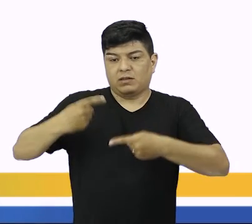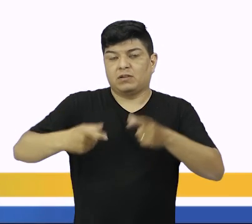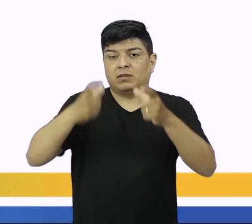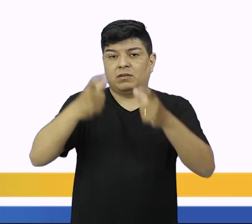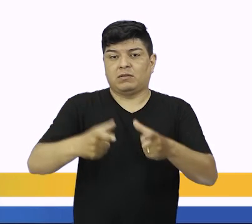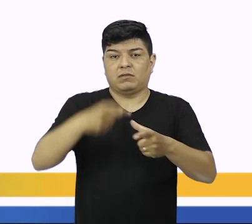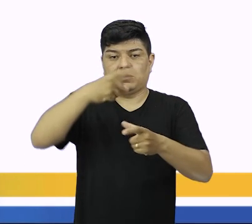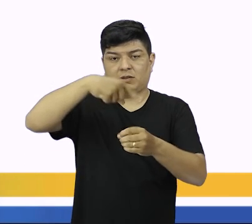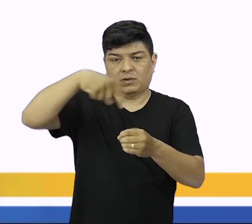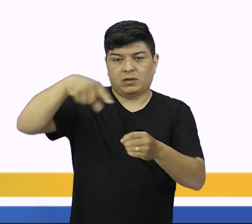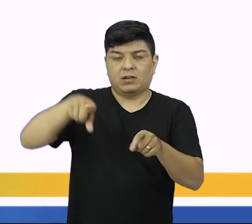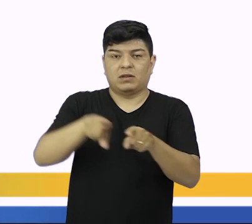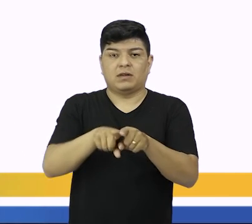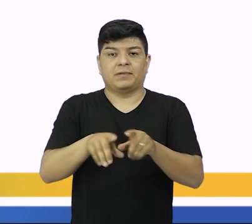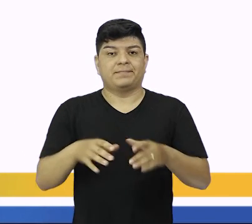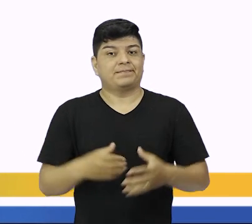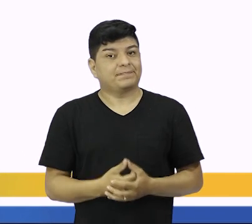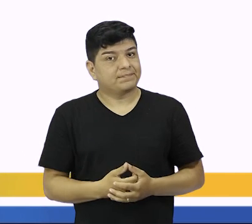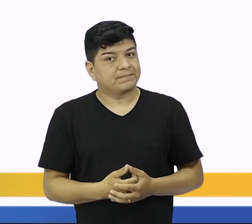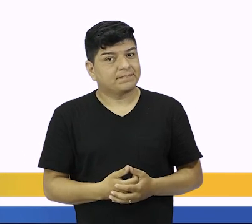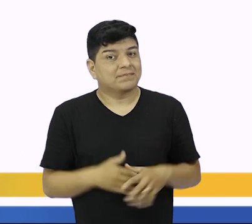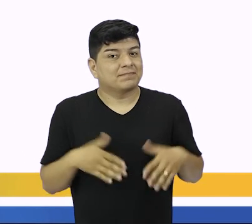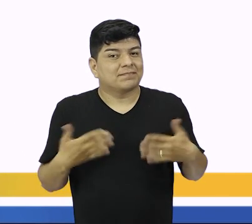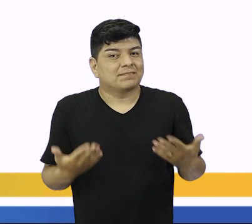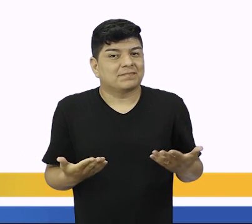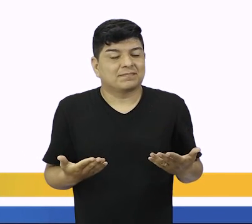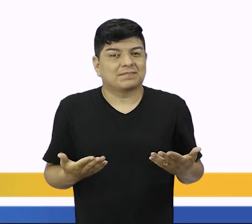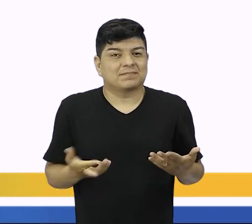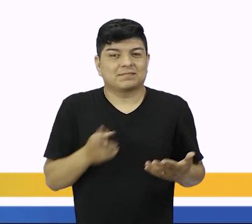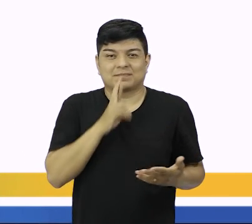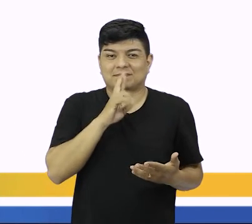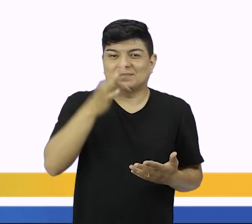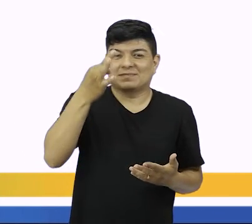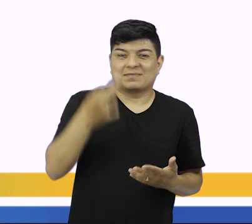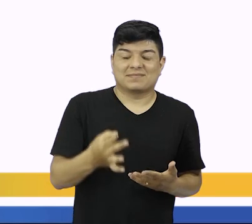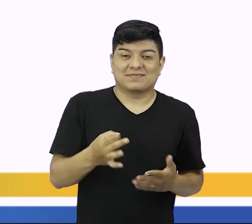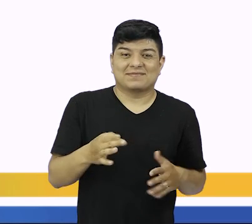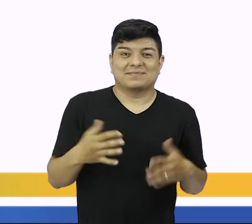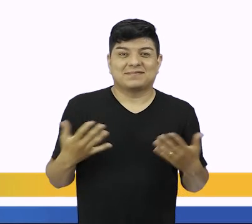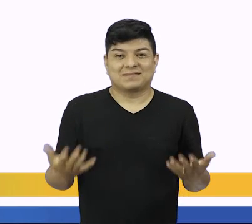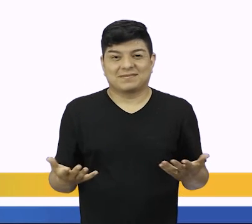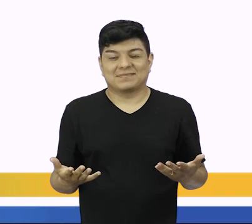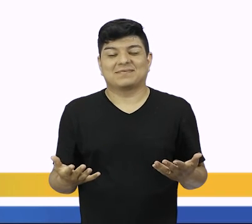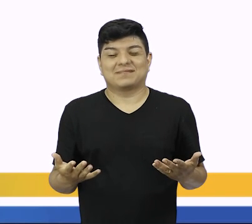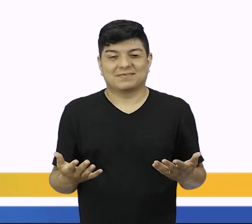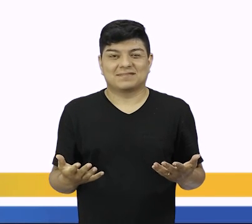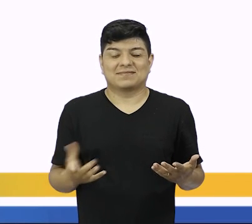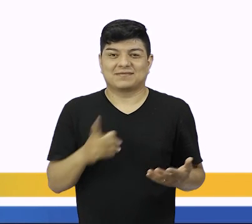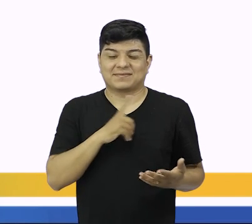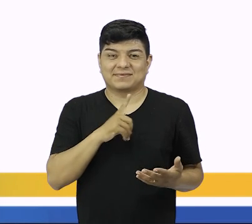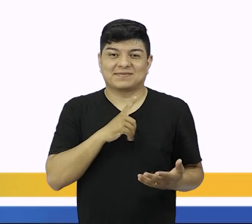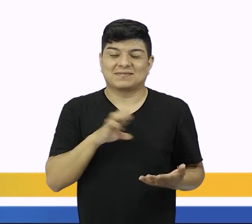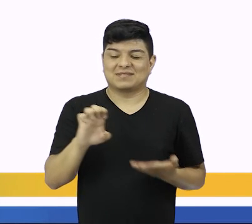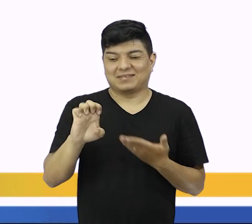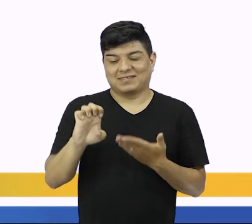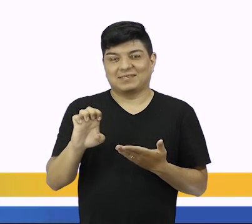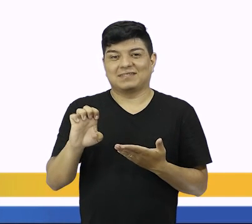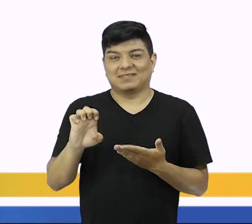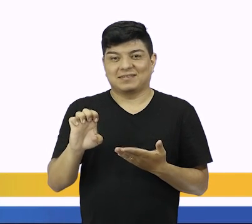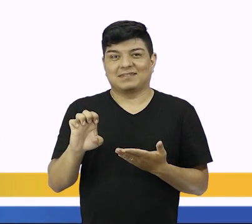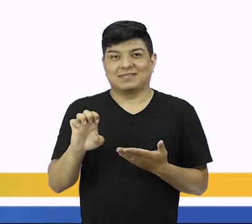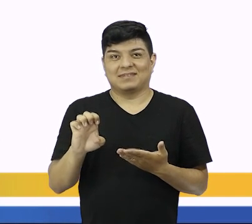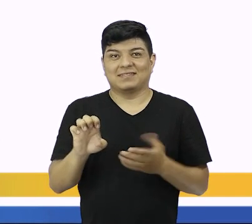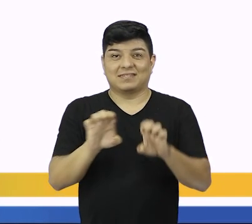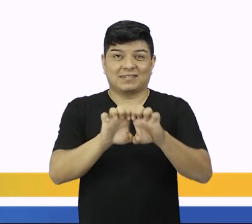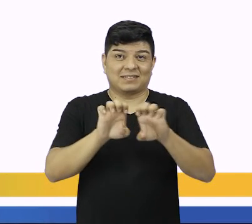local e regional. E aí, pessoal, qual seria a nossa alternativa correta? Claro que temos aí a E, né?